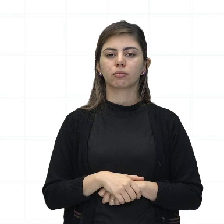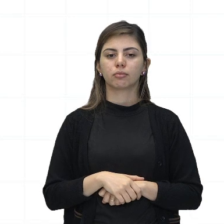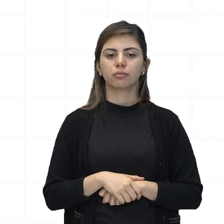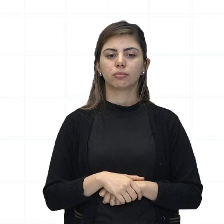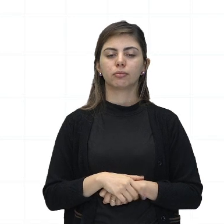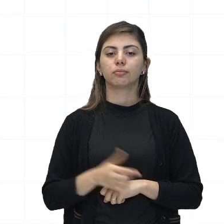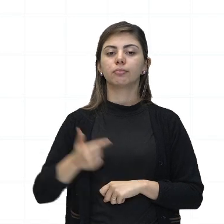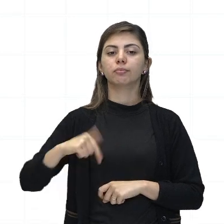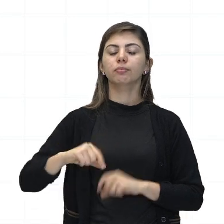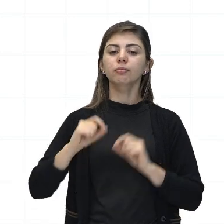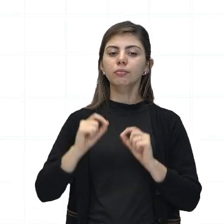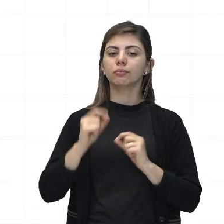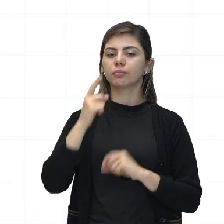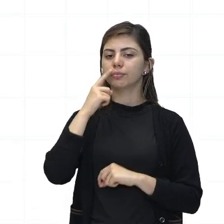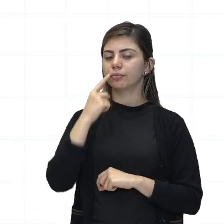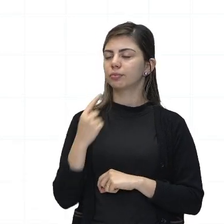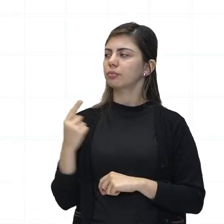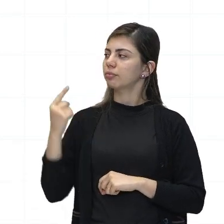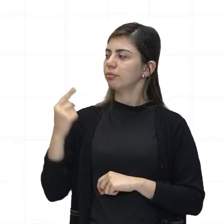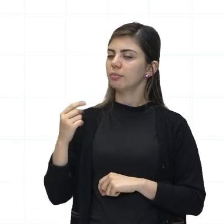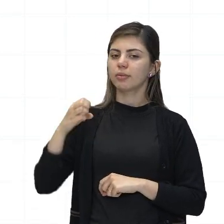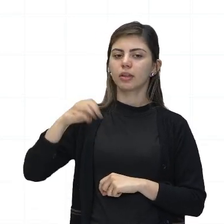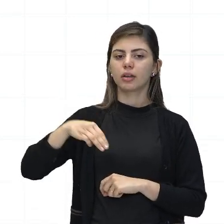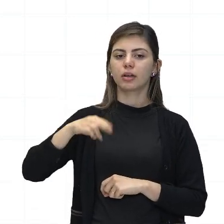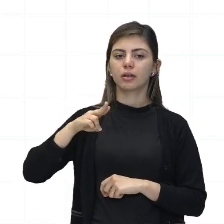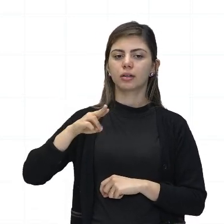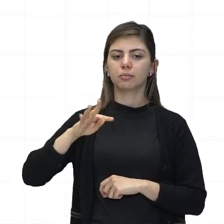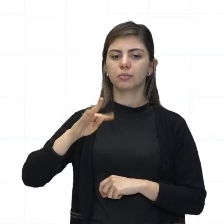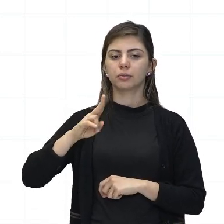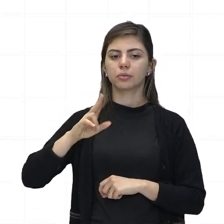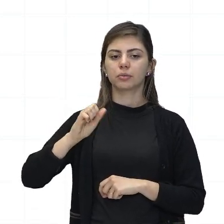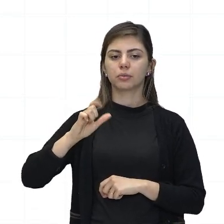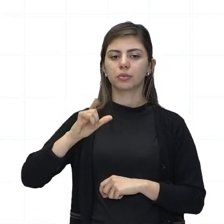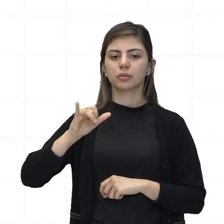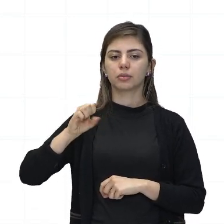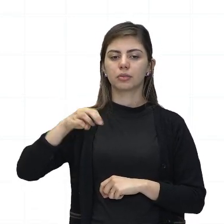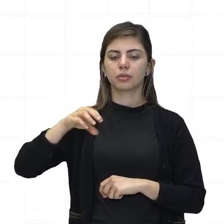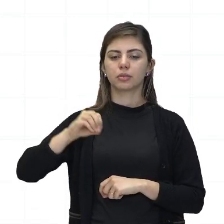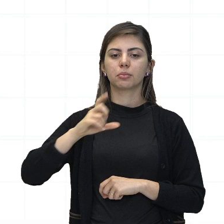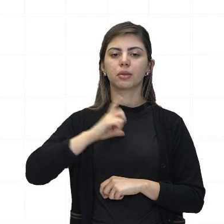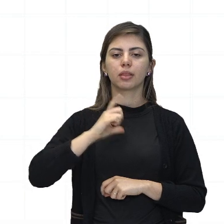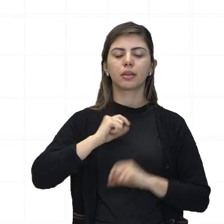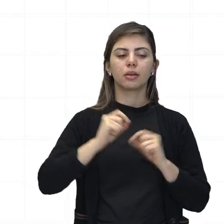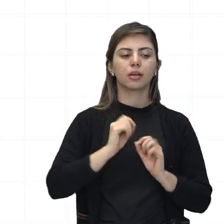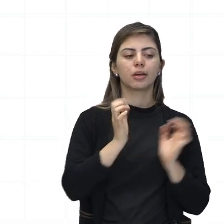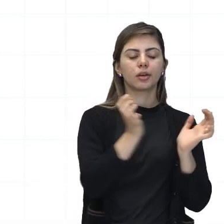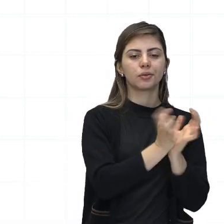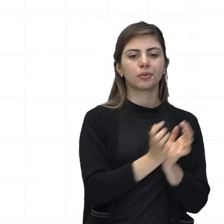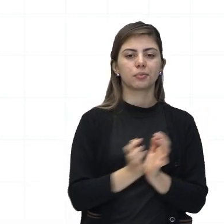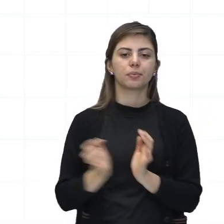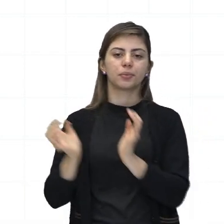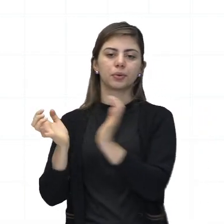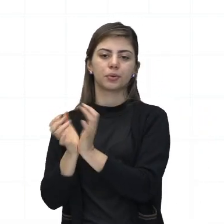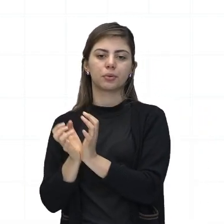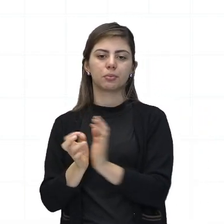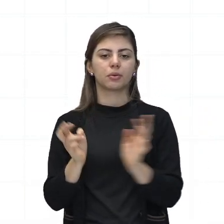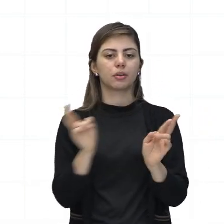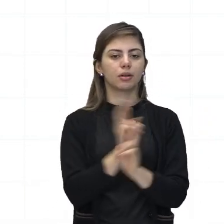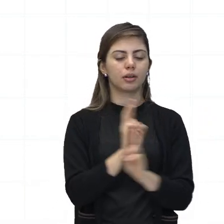sobre mutualismo, né? Que nós temos aí relação entre duas espécies em que ambas